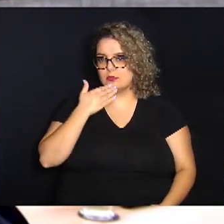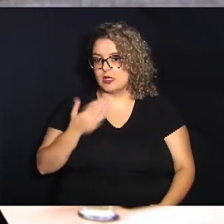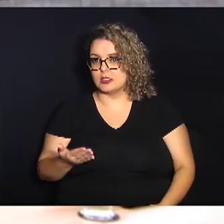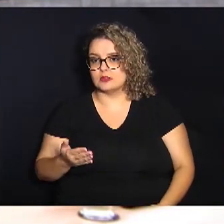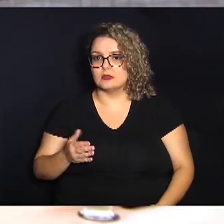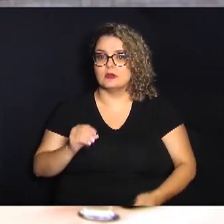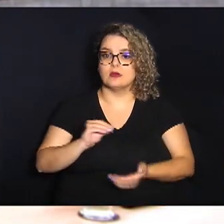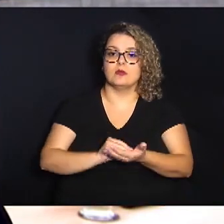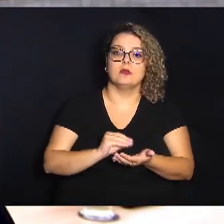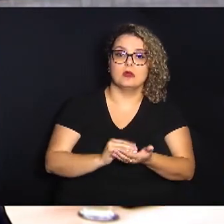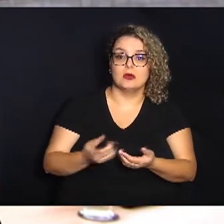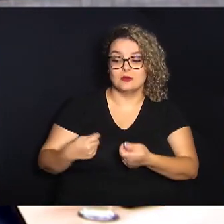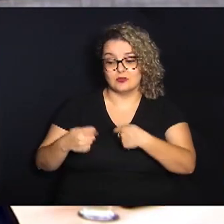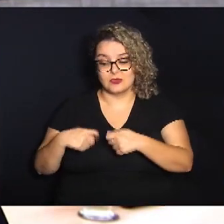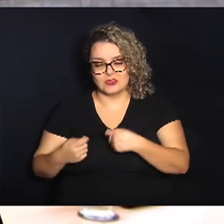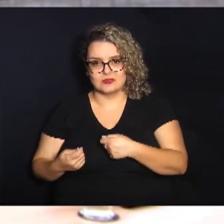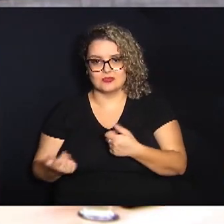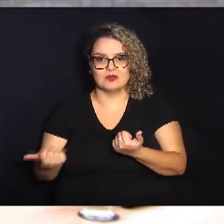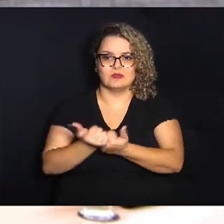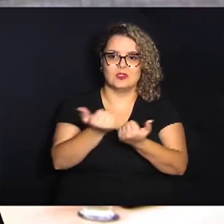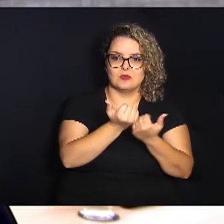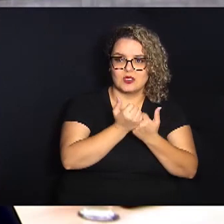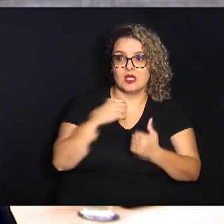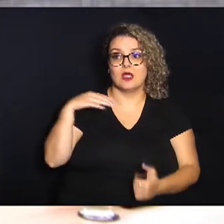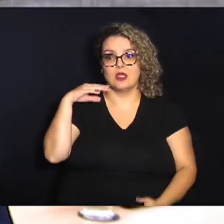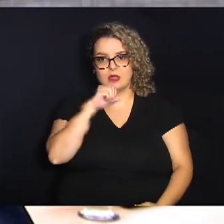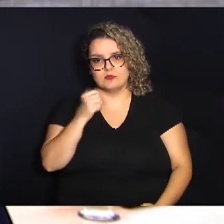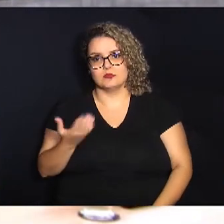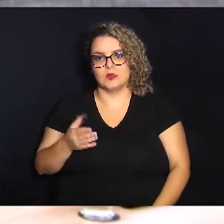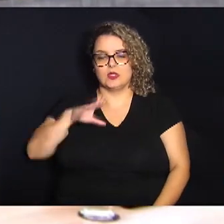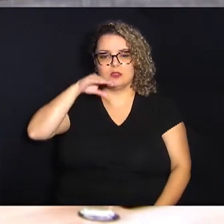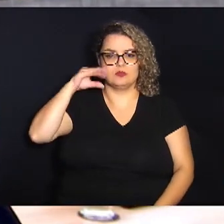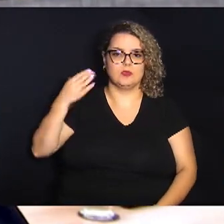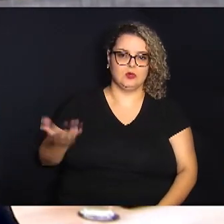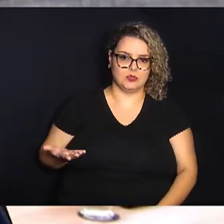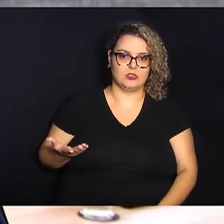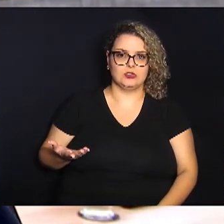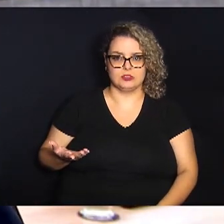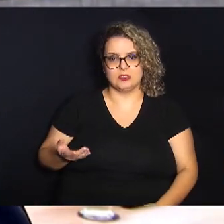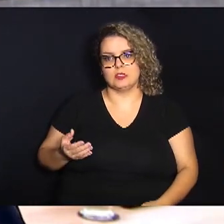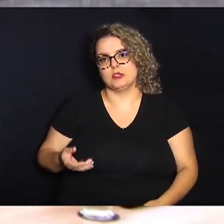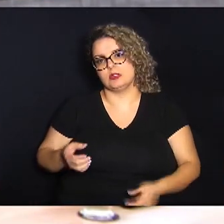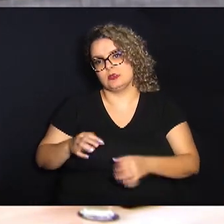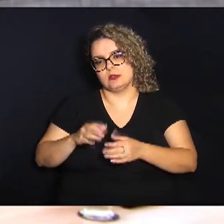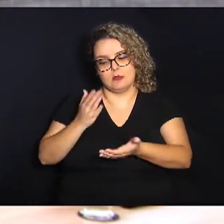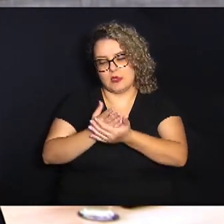um dinamismo de repor rapidamente funcionários que deixam a administração